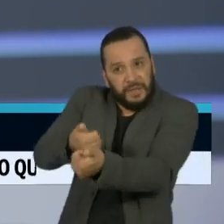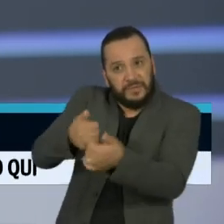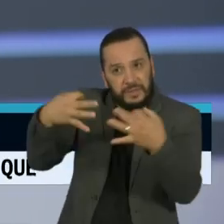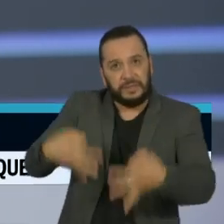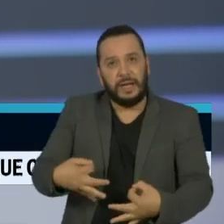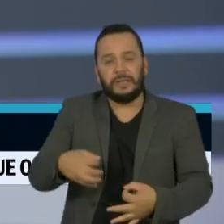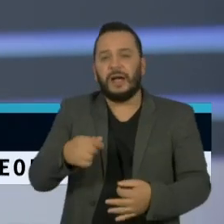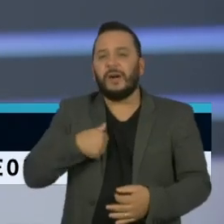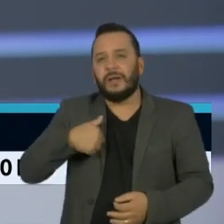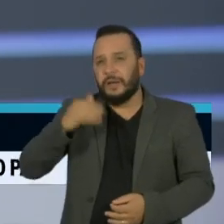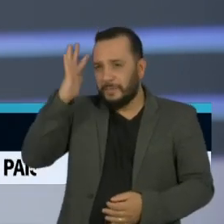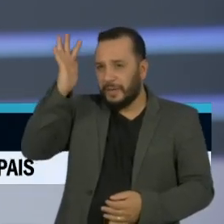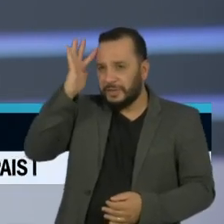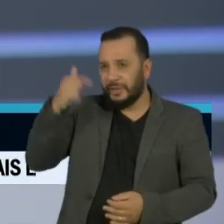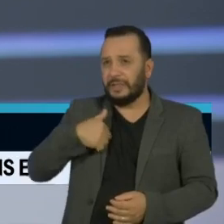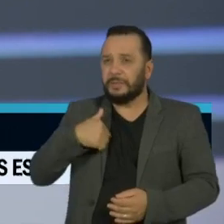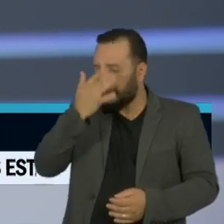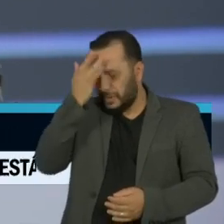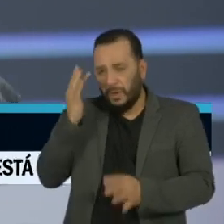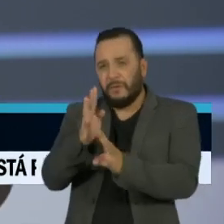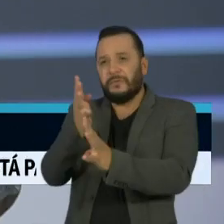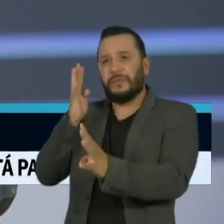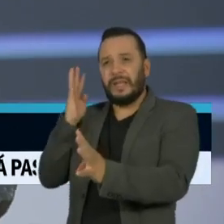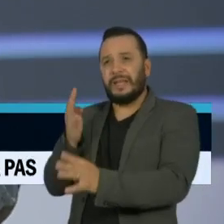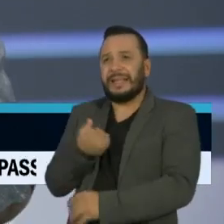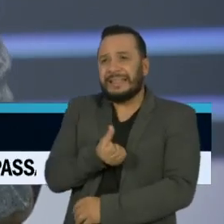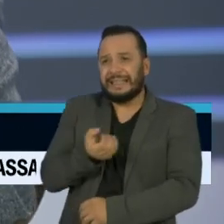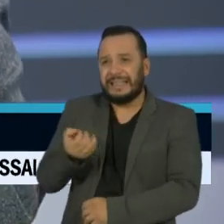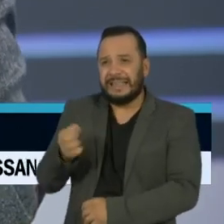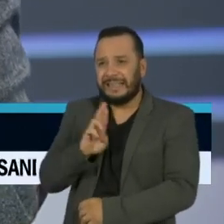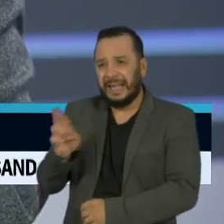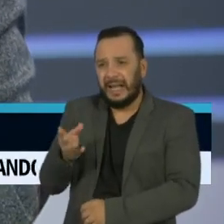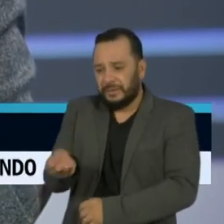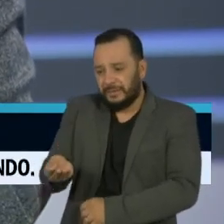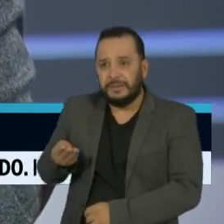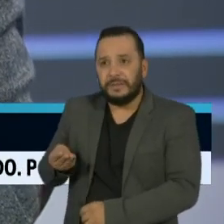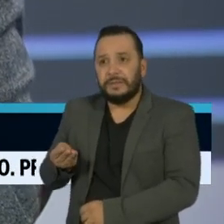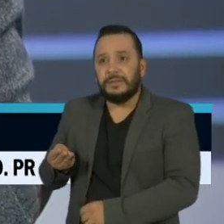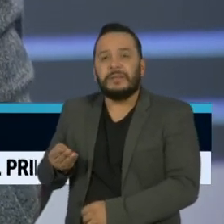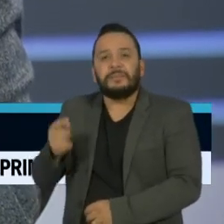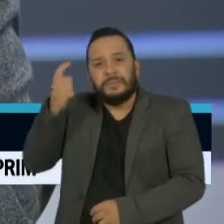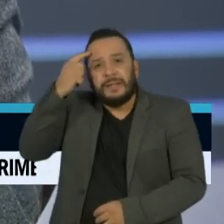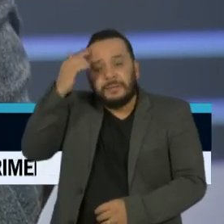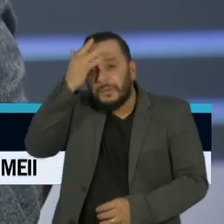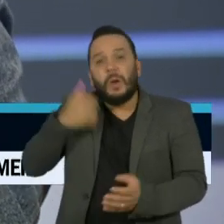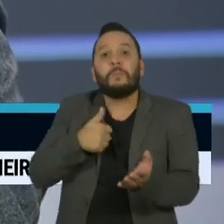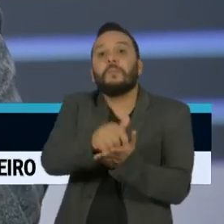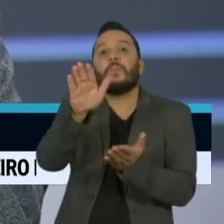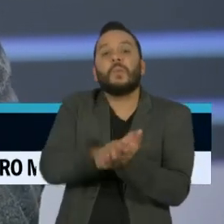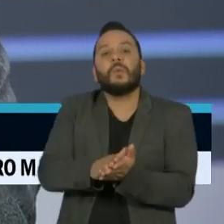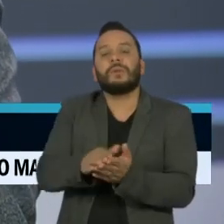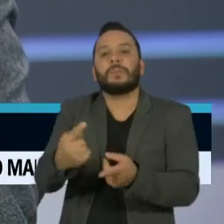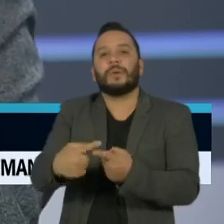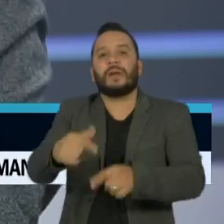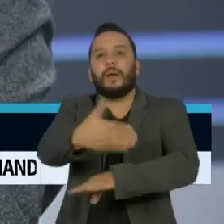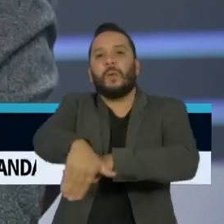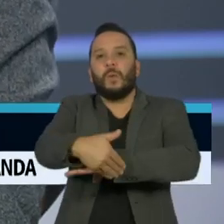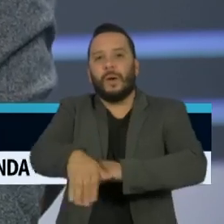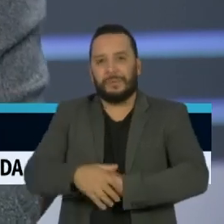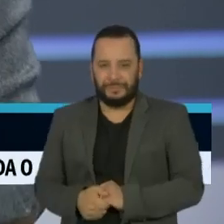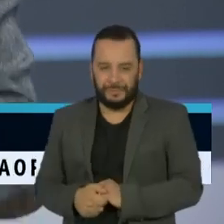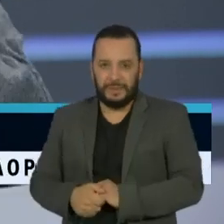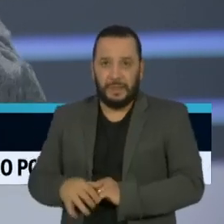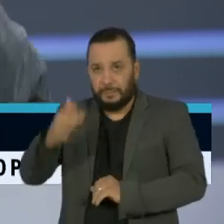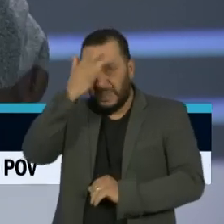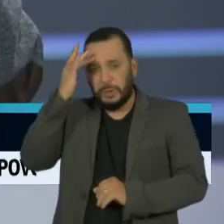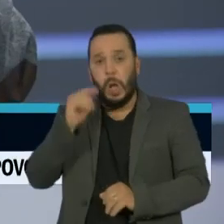pegam essas filas para pegar R$600, imagine essas pessoas sendo multadas porque estão andando na rua. Porque vem alguém assim da elite e